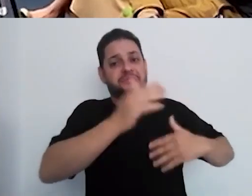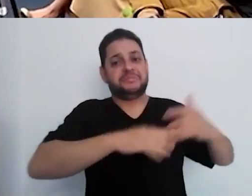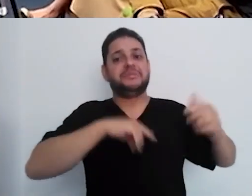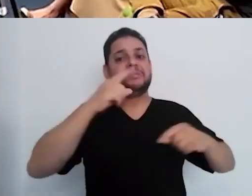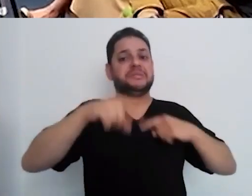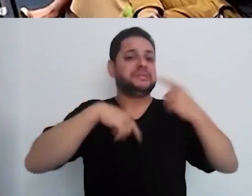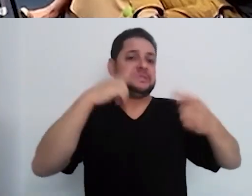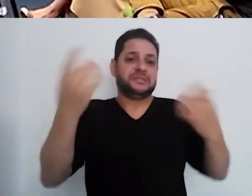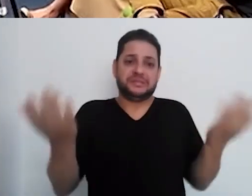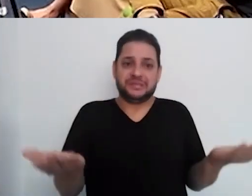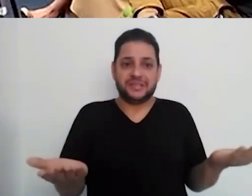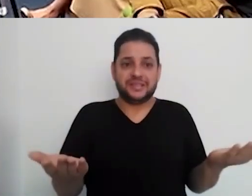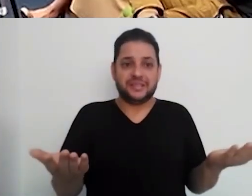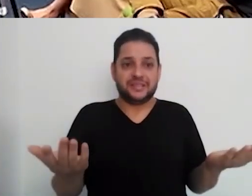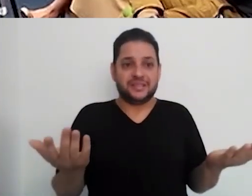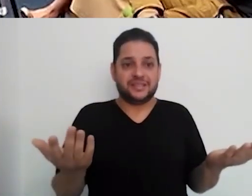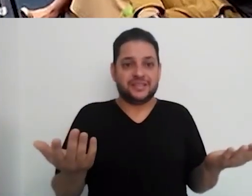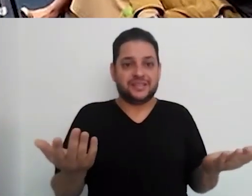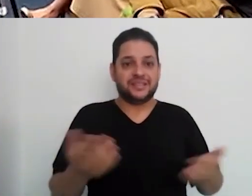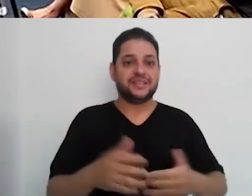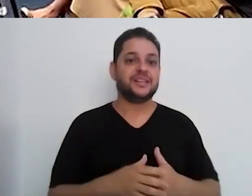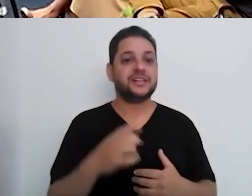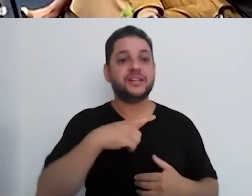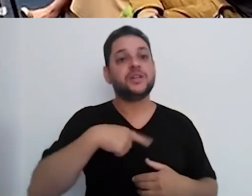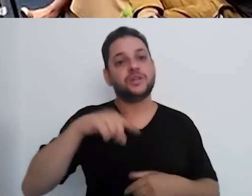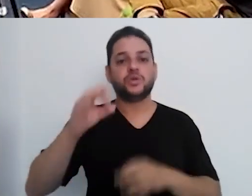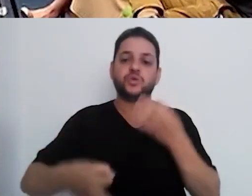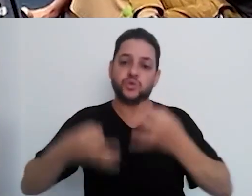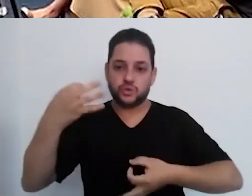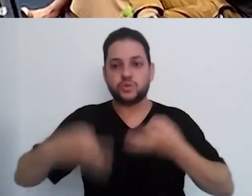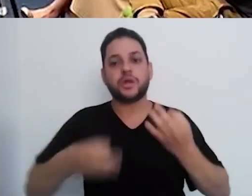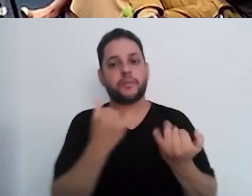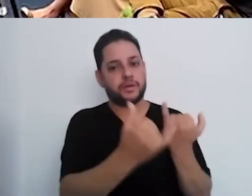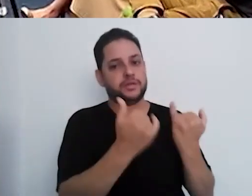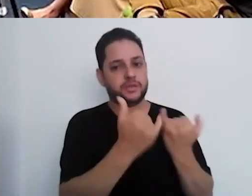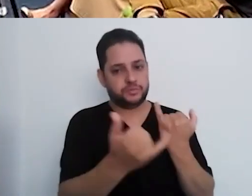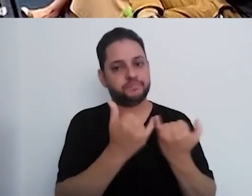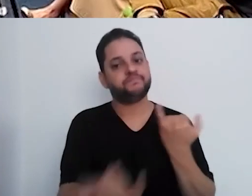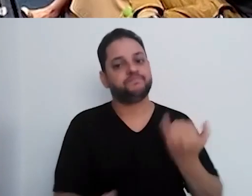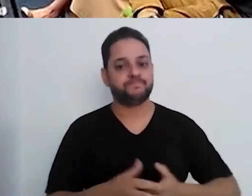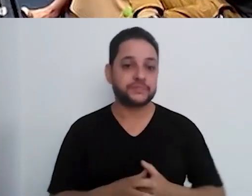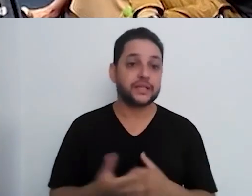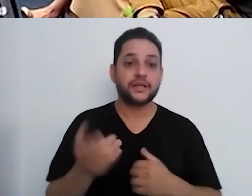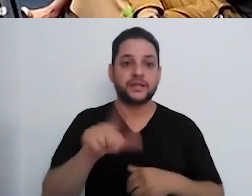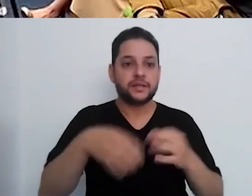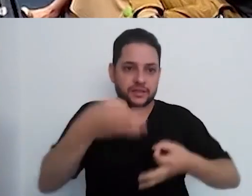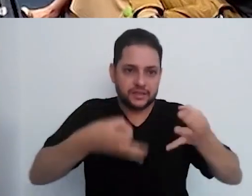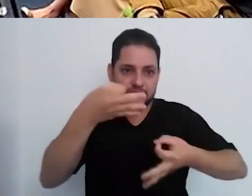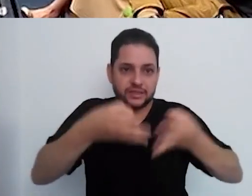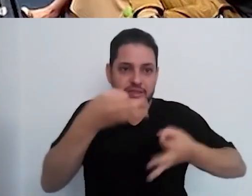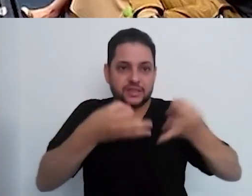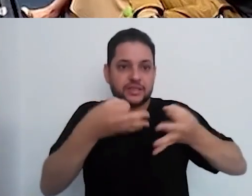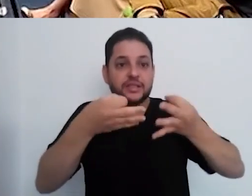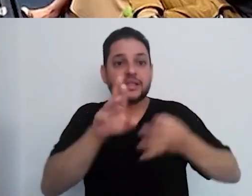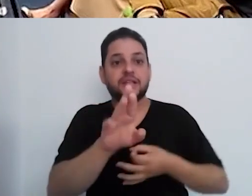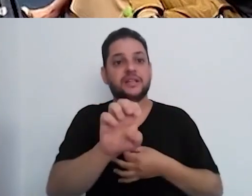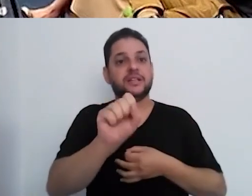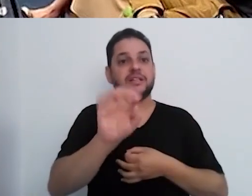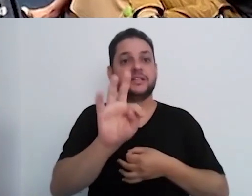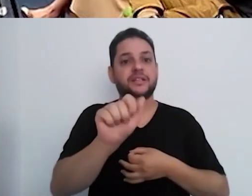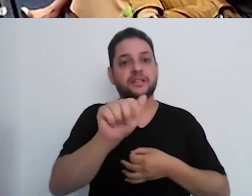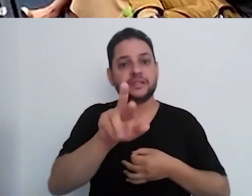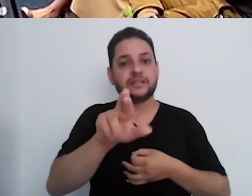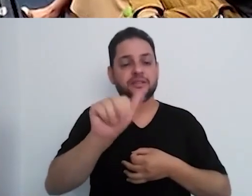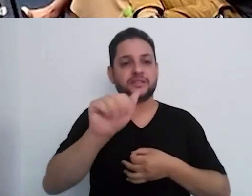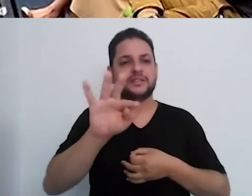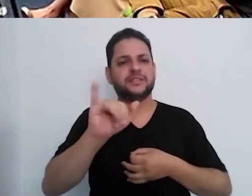uma coisa totalmente maluca. E no caso do judiciário é parecido, né? Mas a justiça restaurativa não é só constelação, é porque, pelo que eu entendi, é